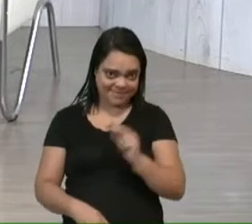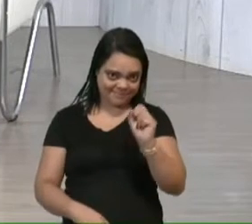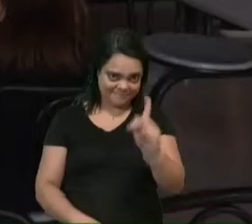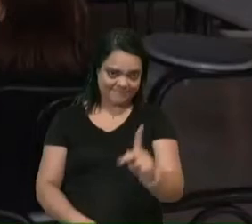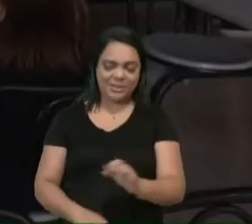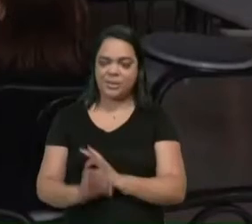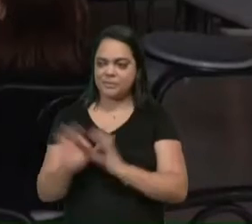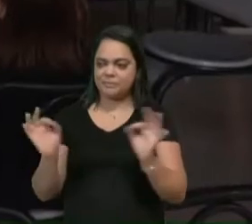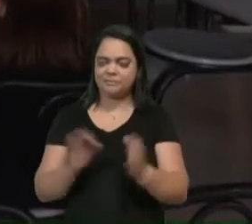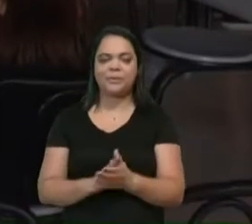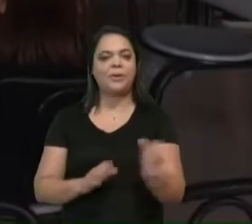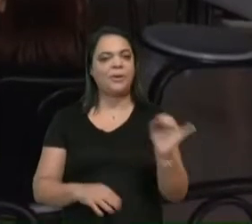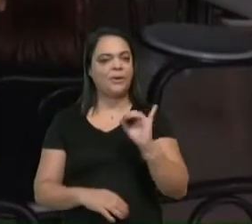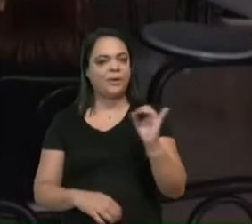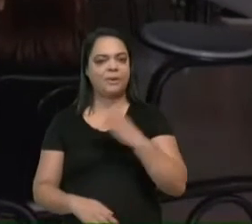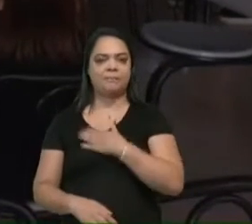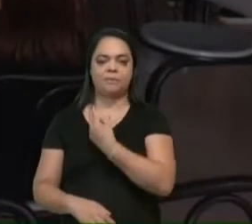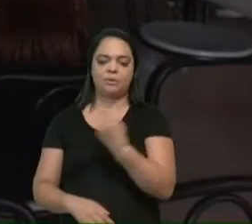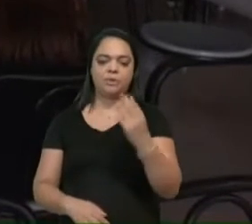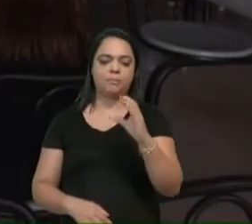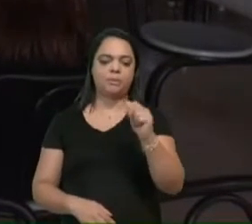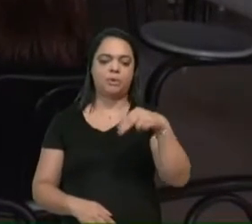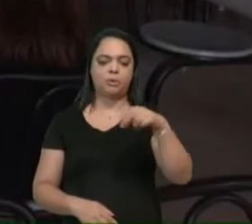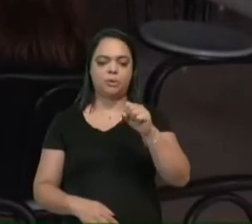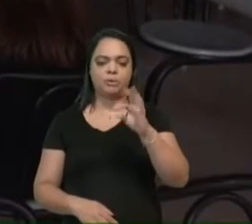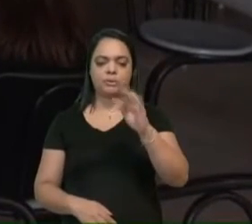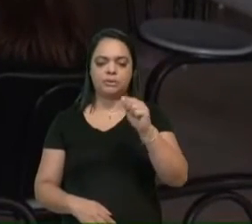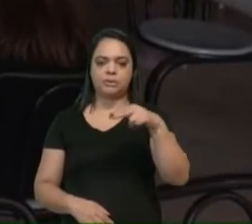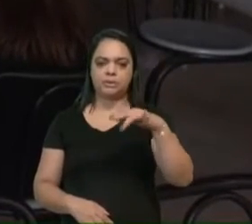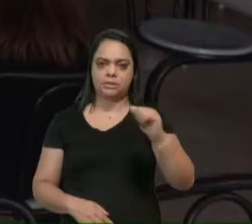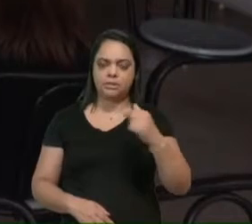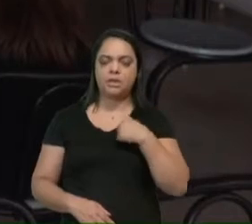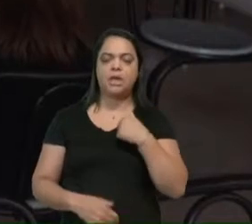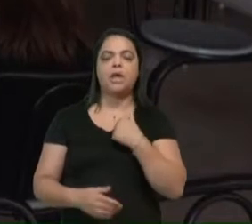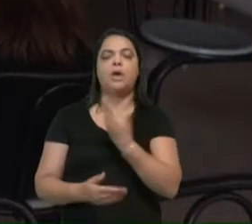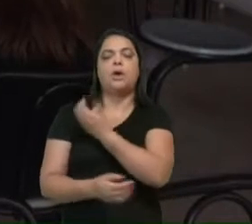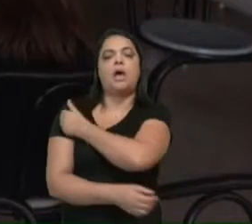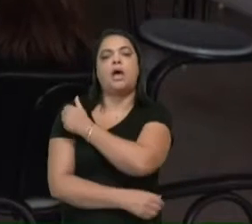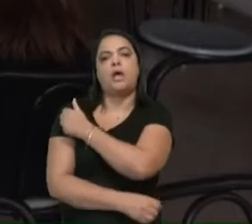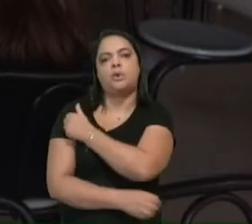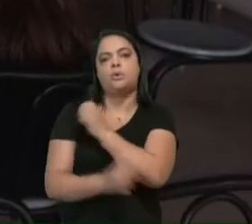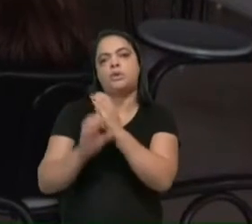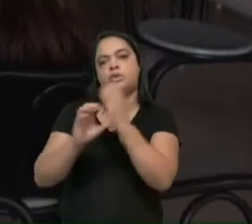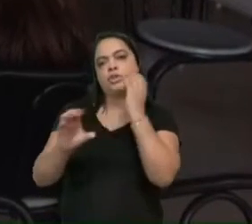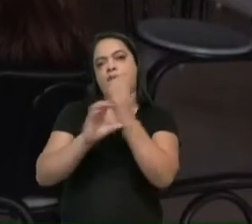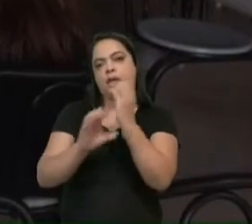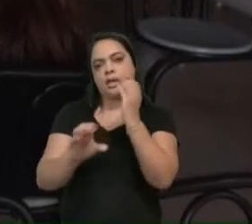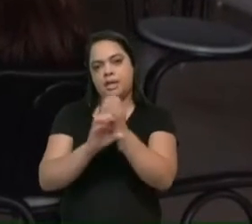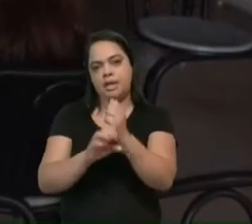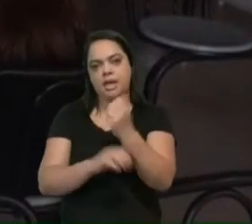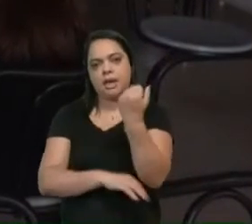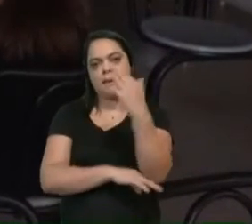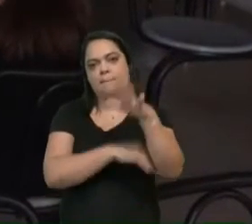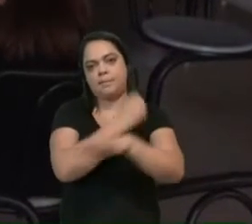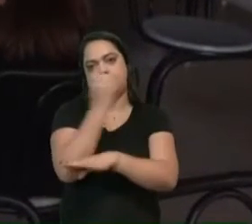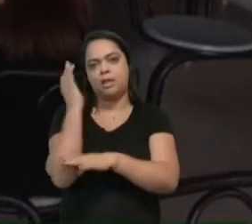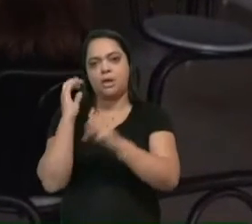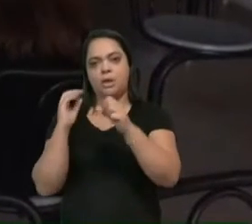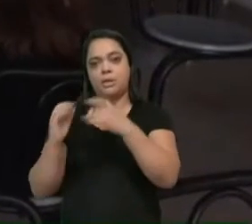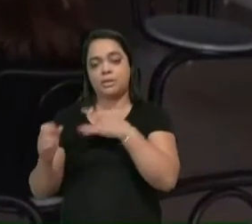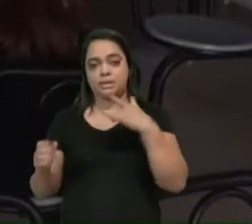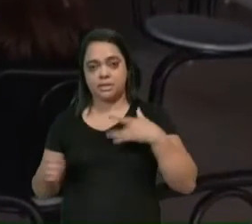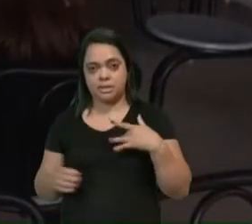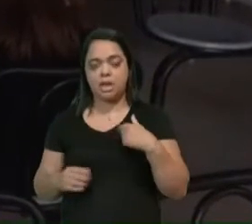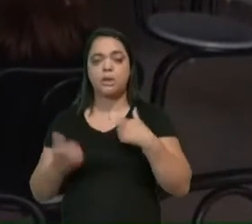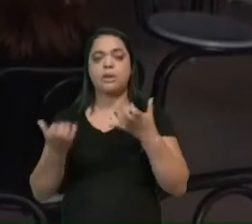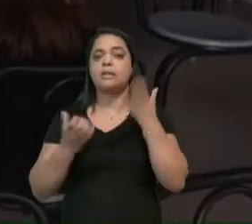ótimo Olá eu sou a Constância estudante de engenharia ambiental e sanitária aqui na UFO e eu gostaria de saber melhor como funciona o